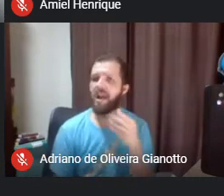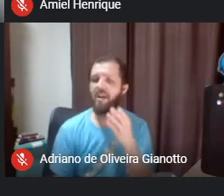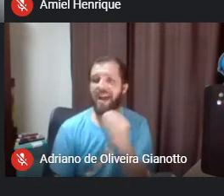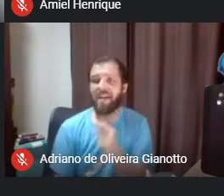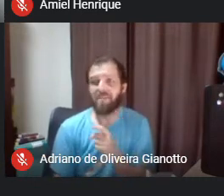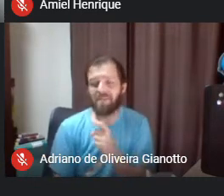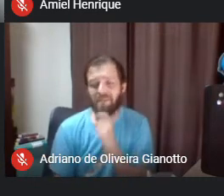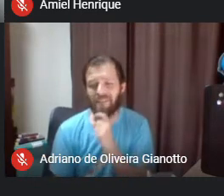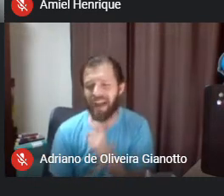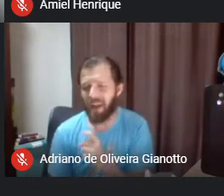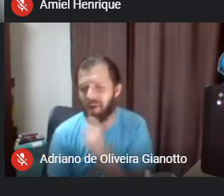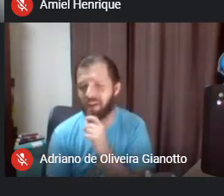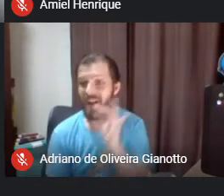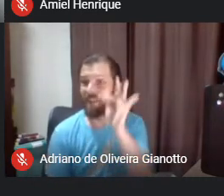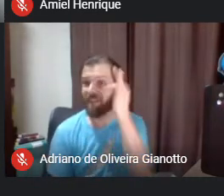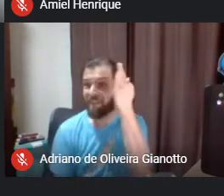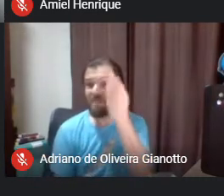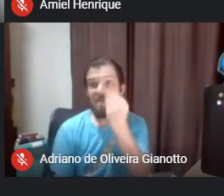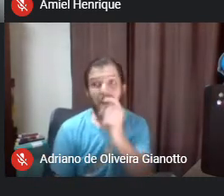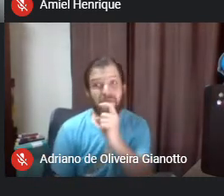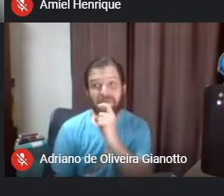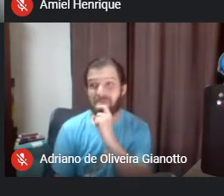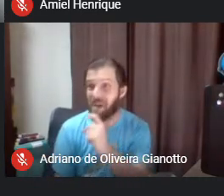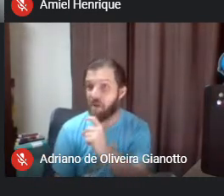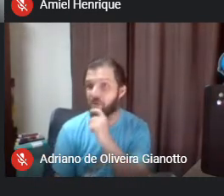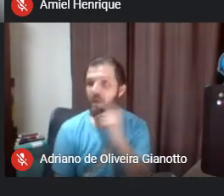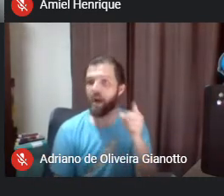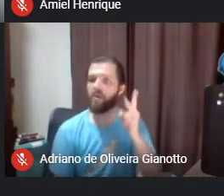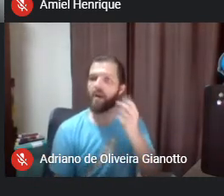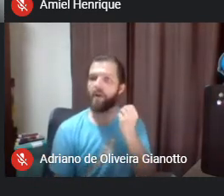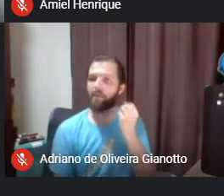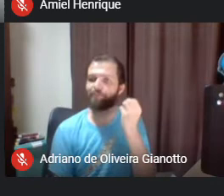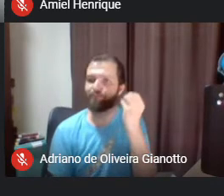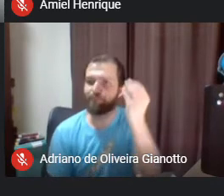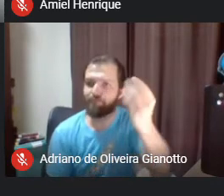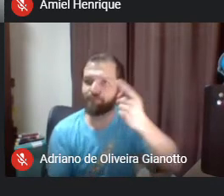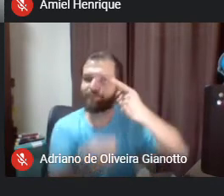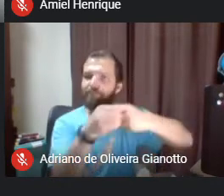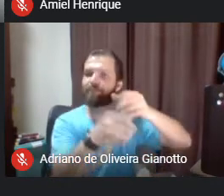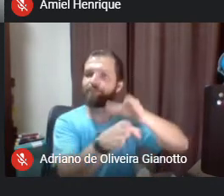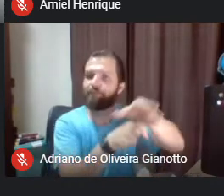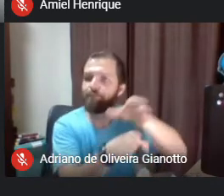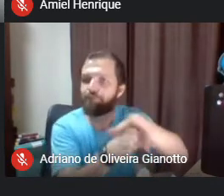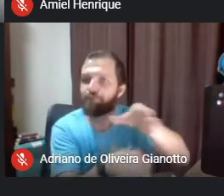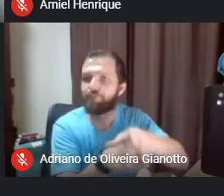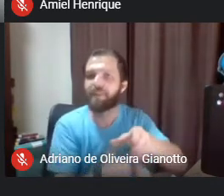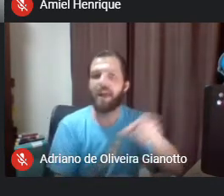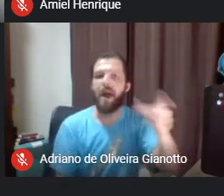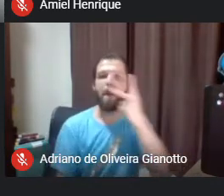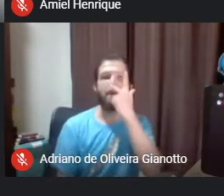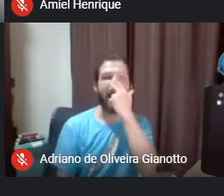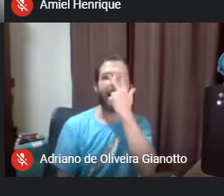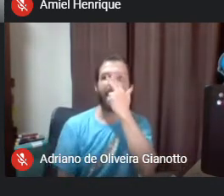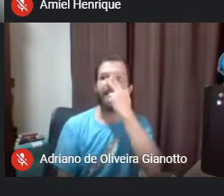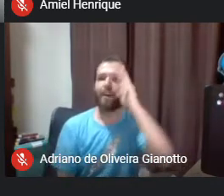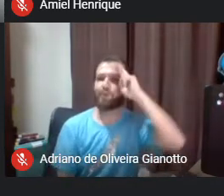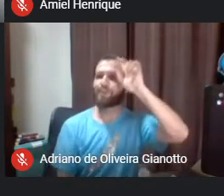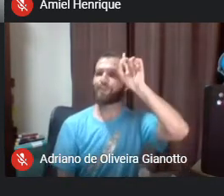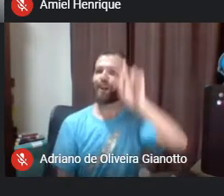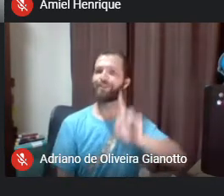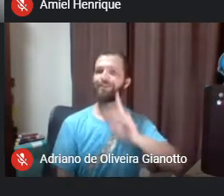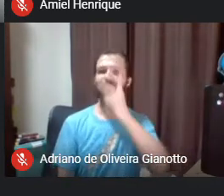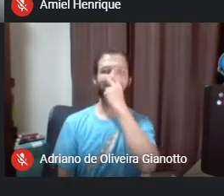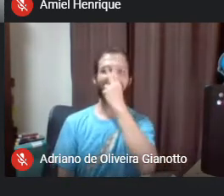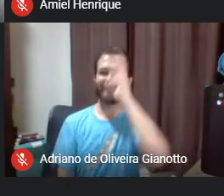Vocês sabem do que ele morreu? Ele morreu lá na França era muito frio, e ele tinha que realizar muitas